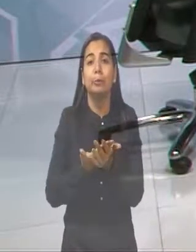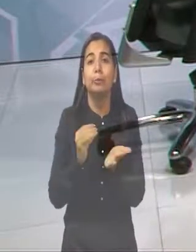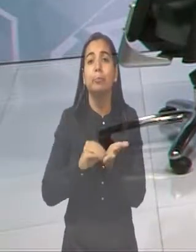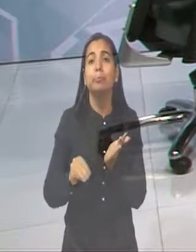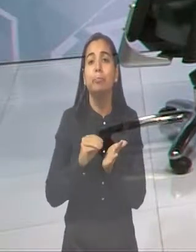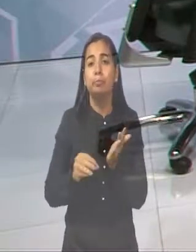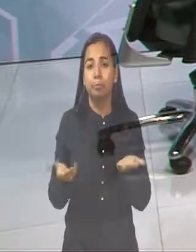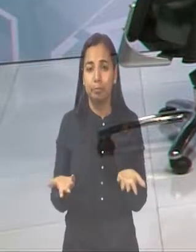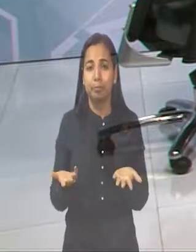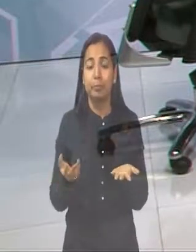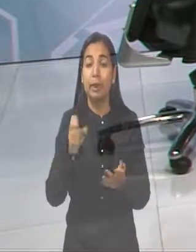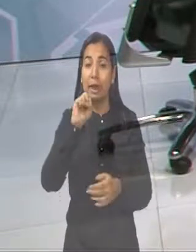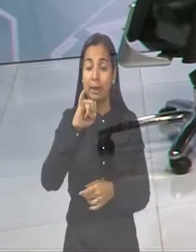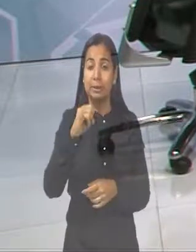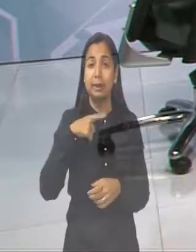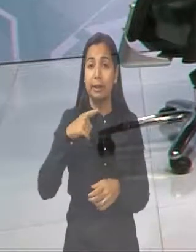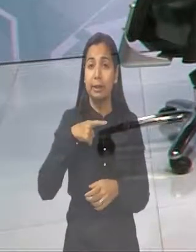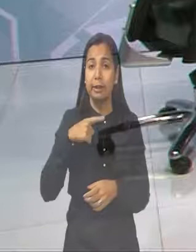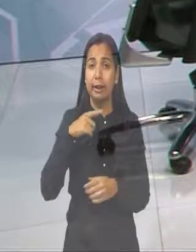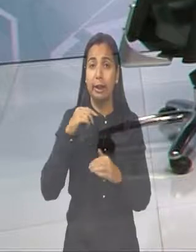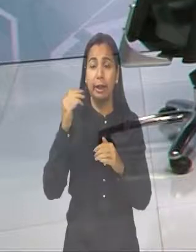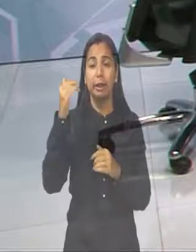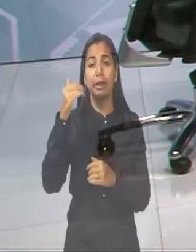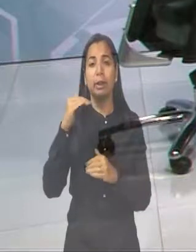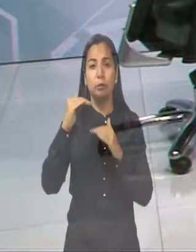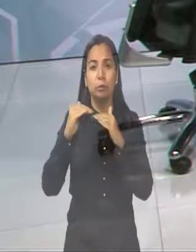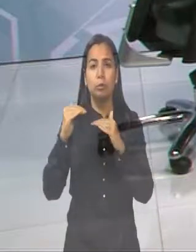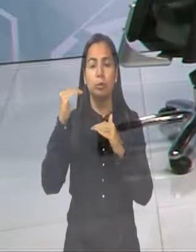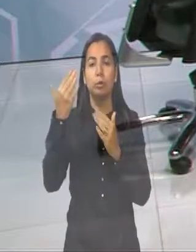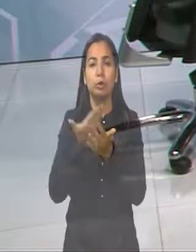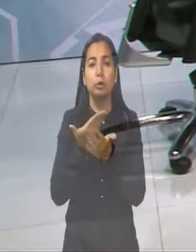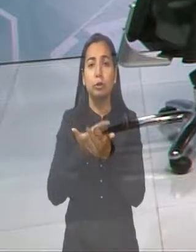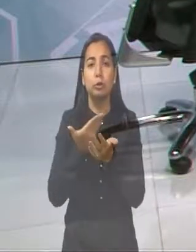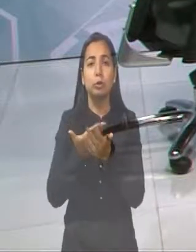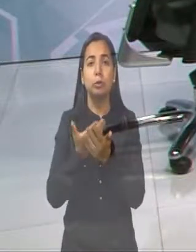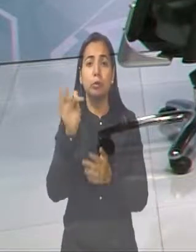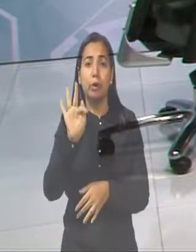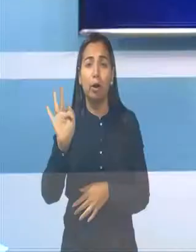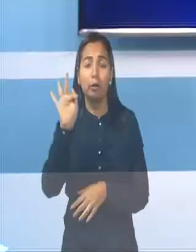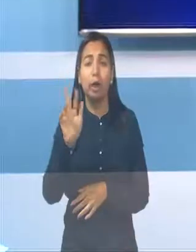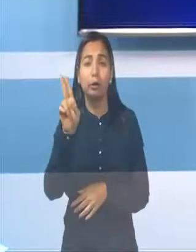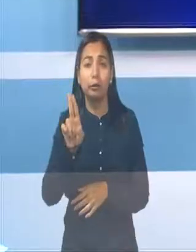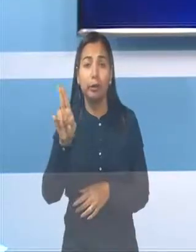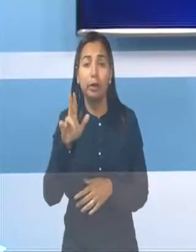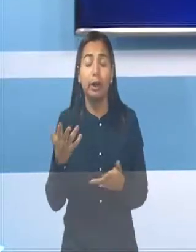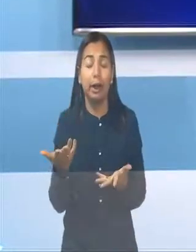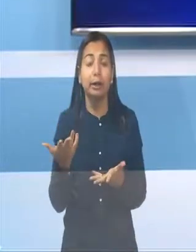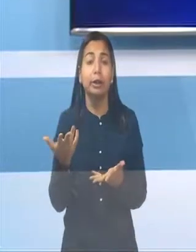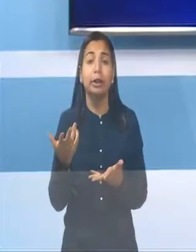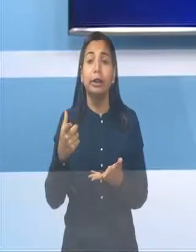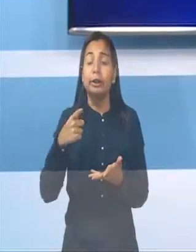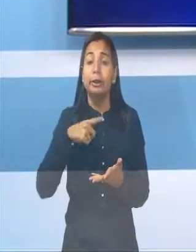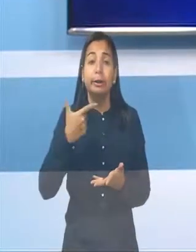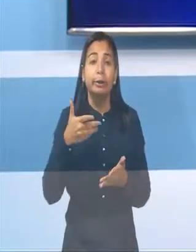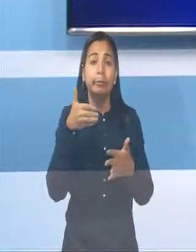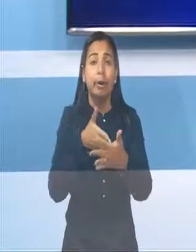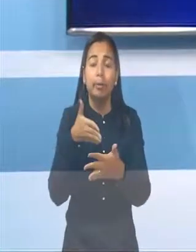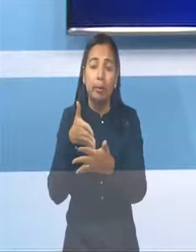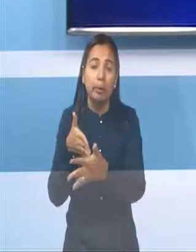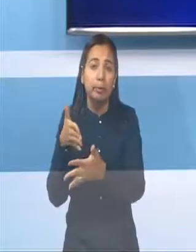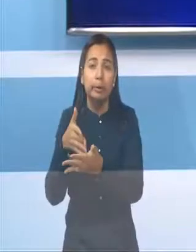ensino superior, nós temos um percentual menor do que Bolívia, menor do que esses países menos expressivos. E